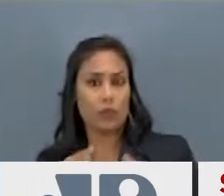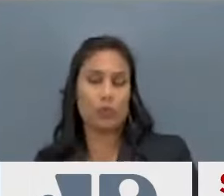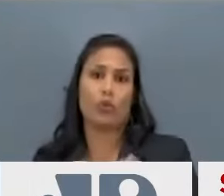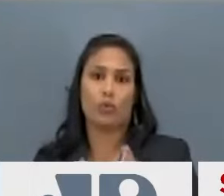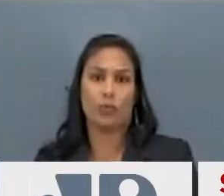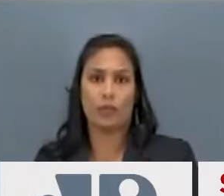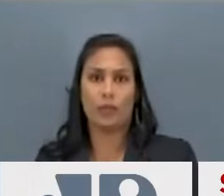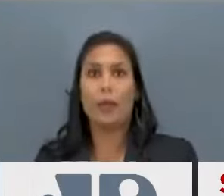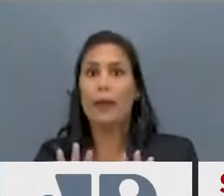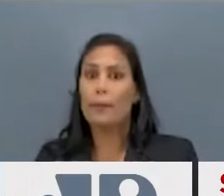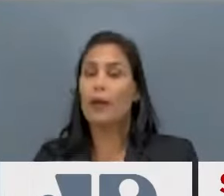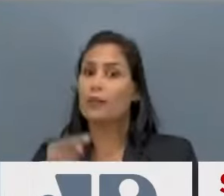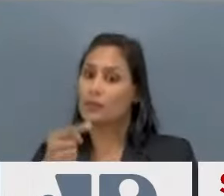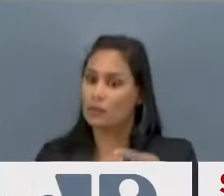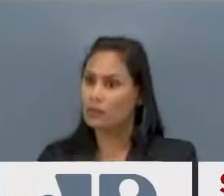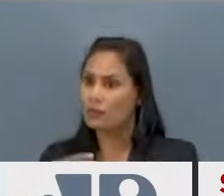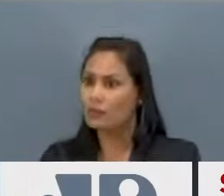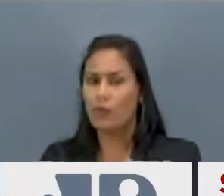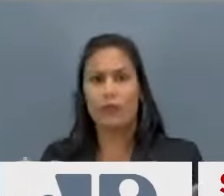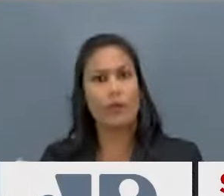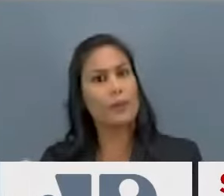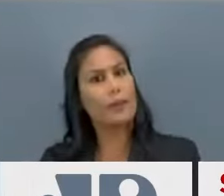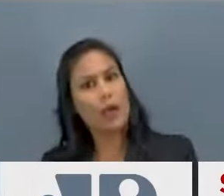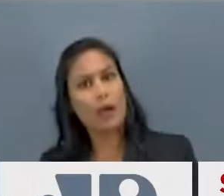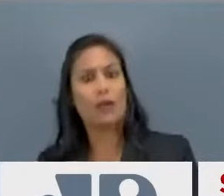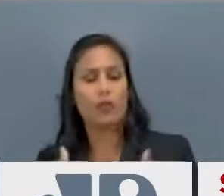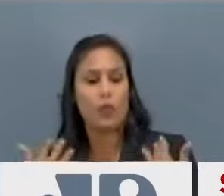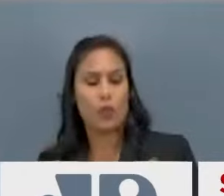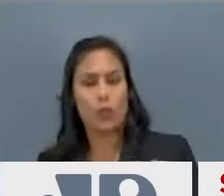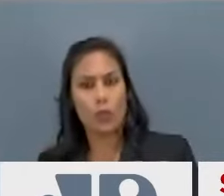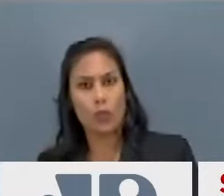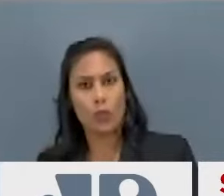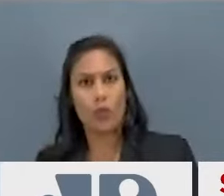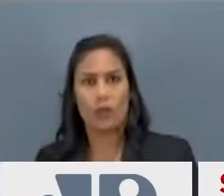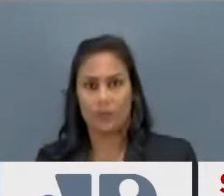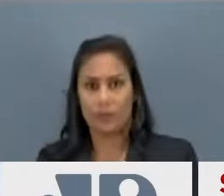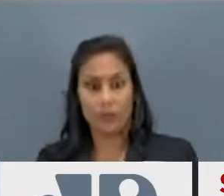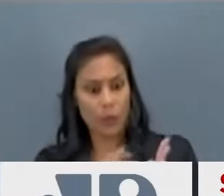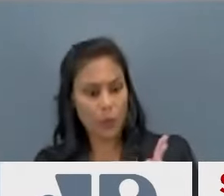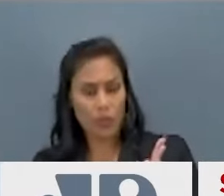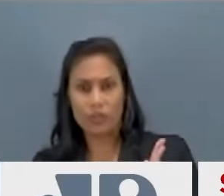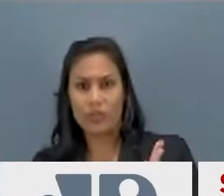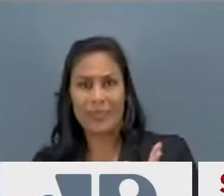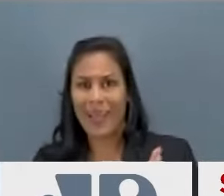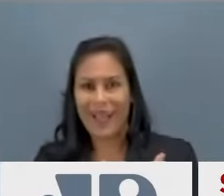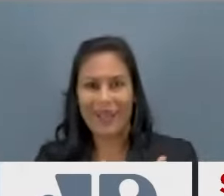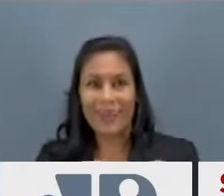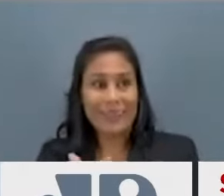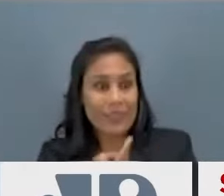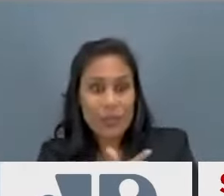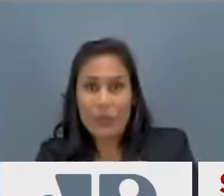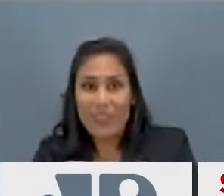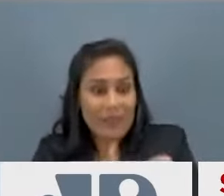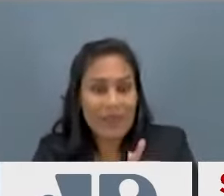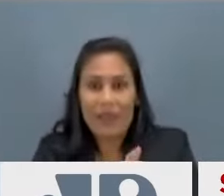overdose aumentaram significativamente e as autoridades tiveram que redobrar os esforços para financiar programas de tratamento até mesmo alguns